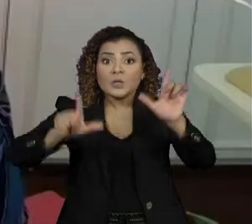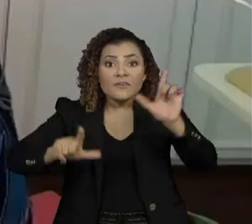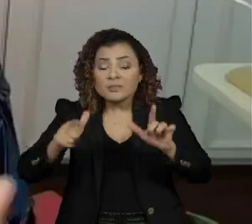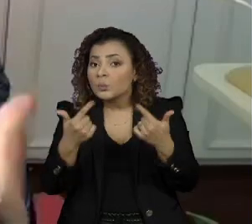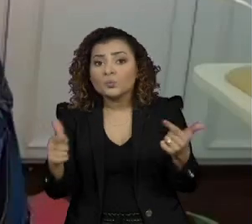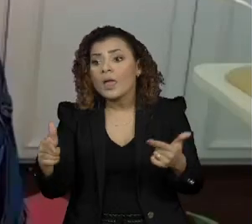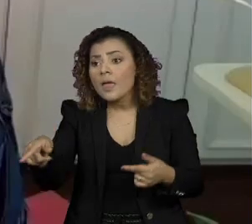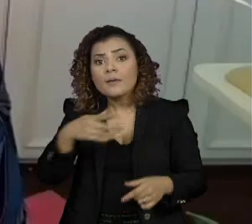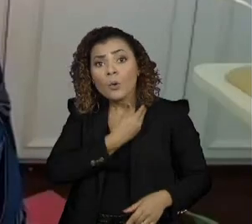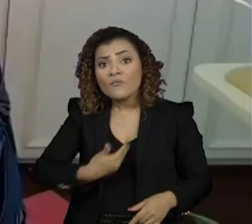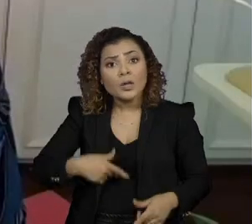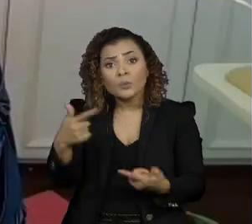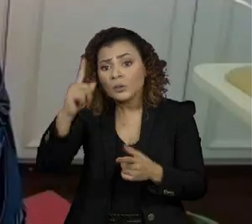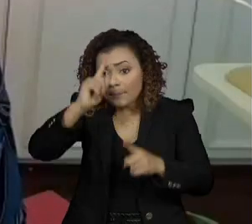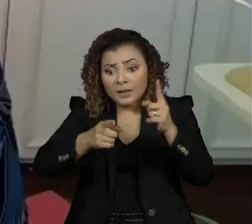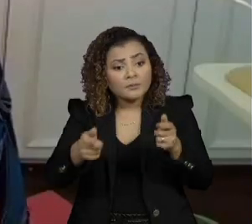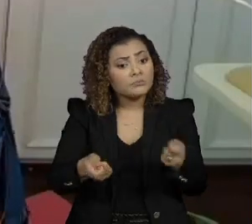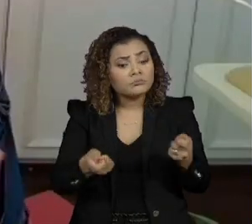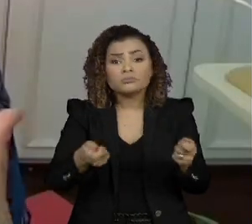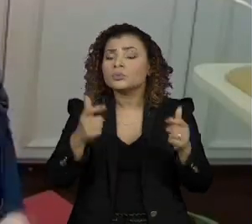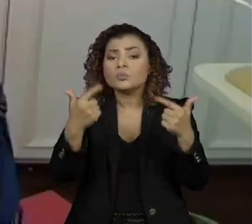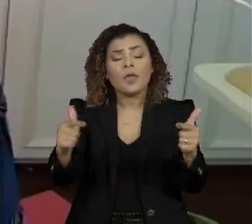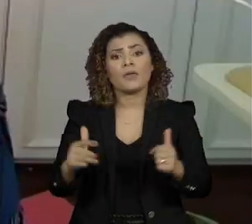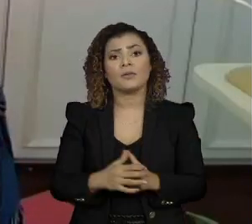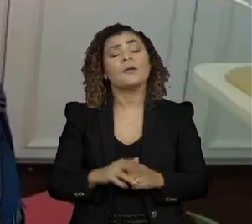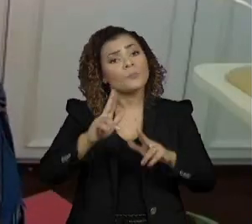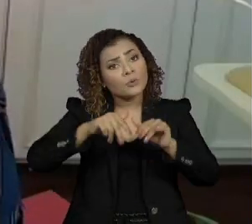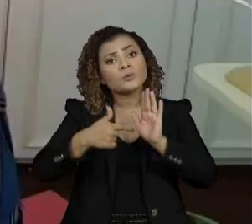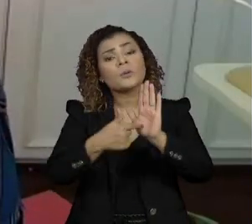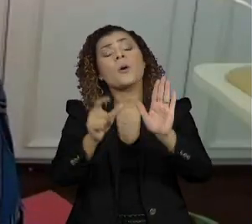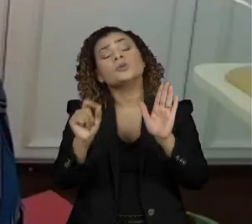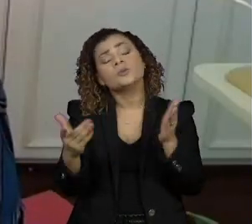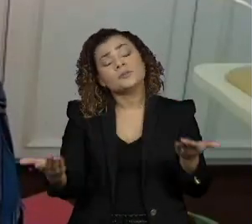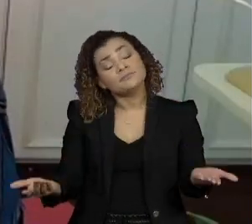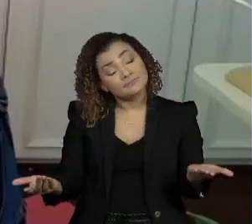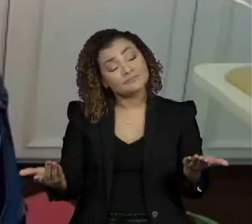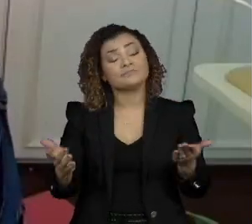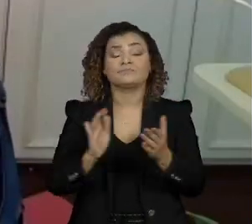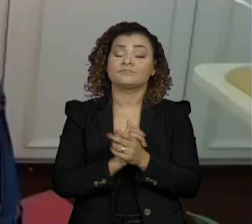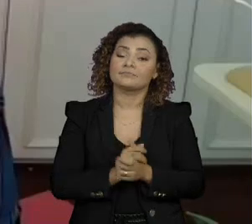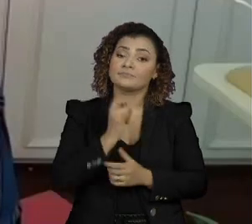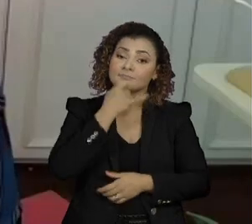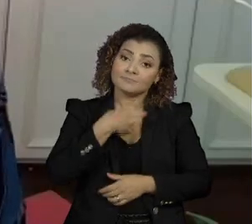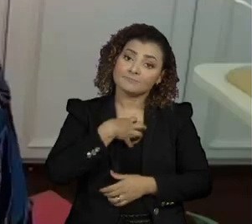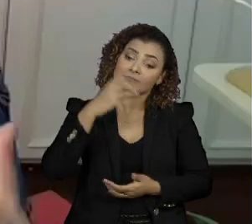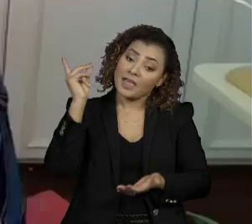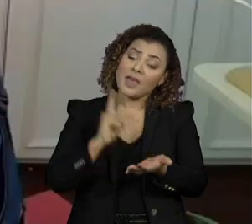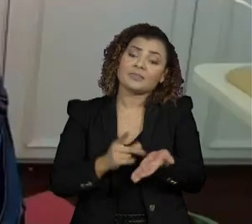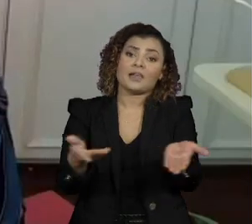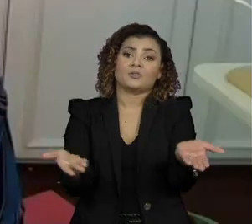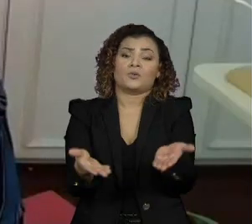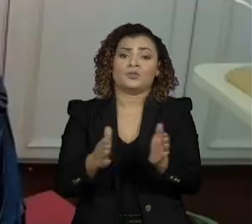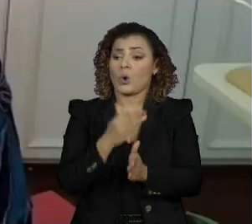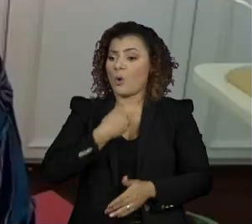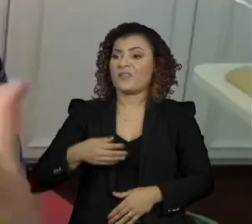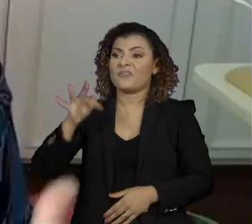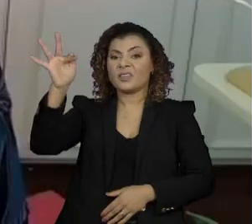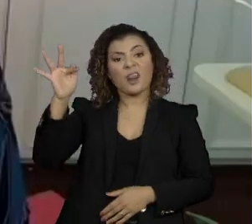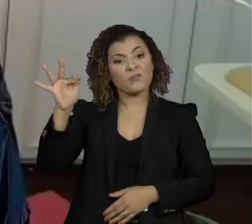do vírus e essa nota do Ministério da Saúde só confirma essa triste realidade, que o governo